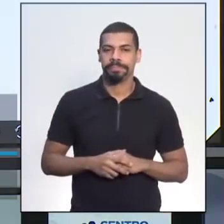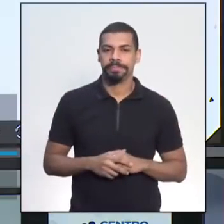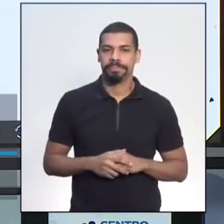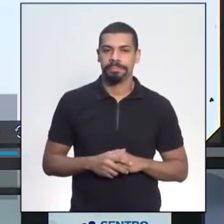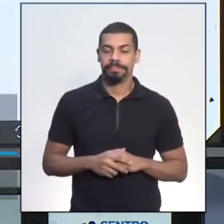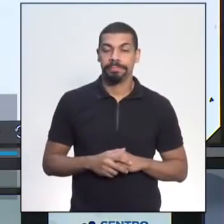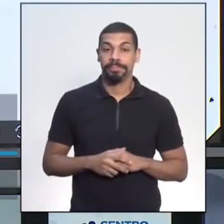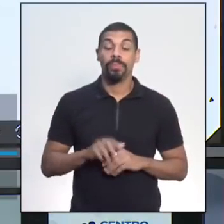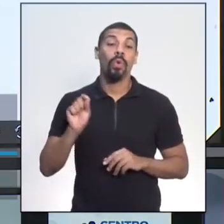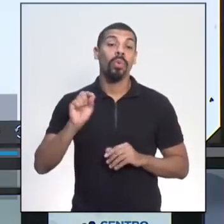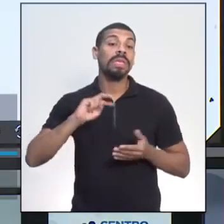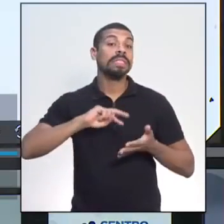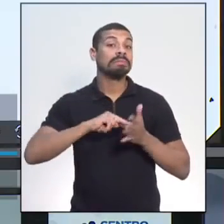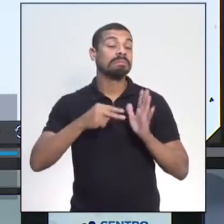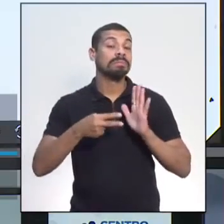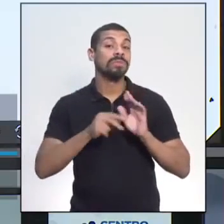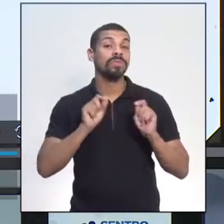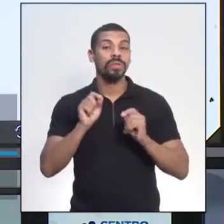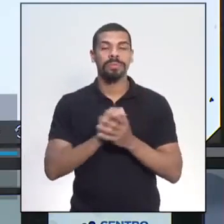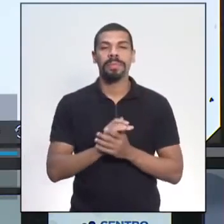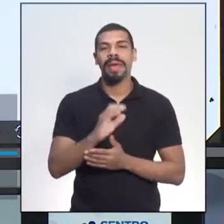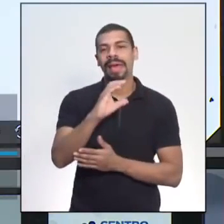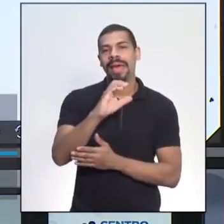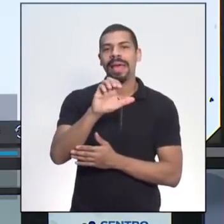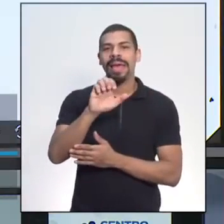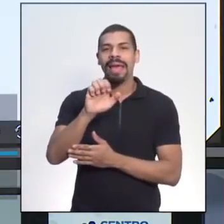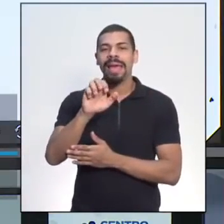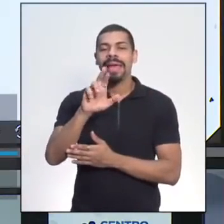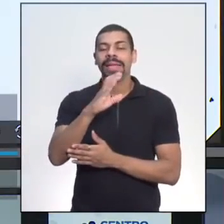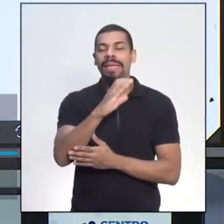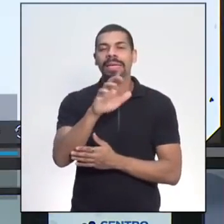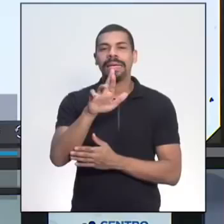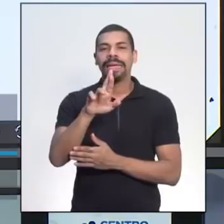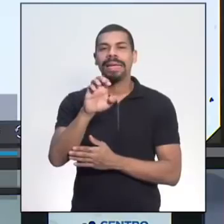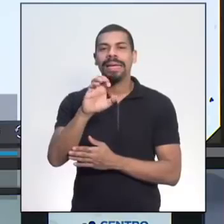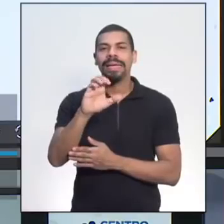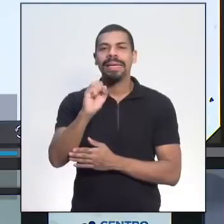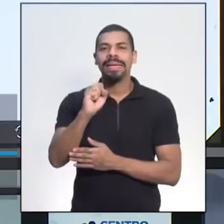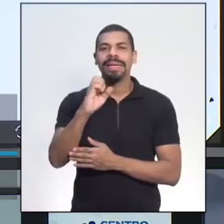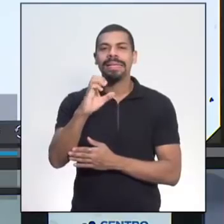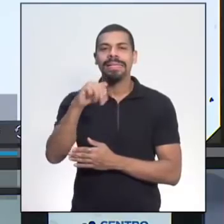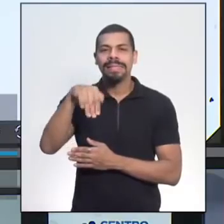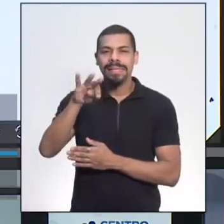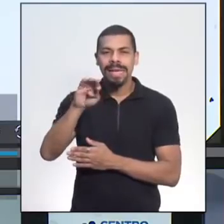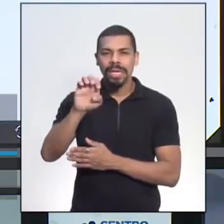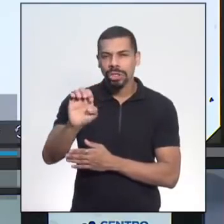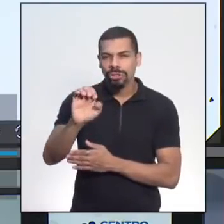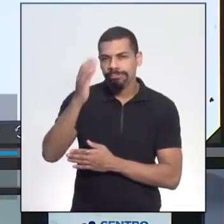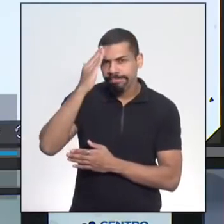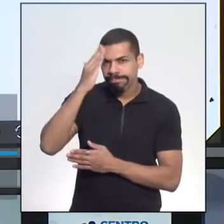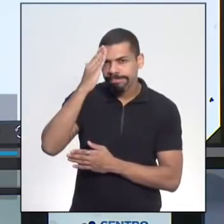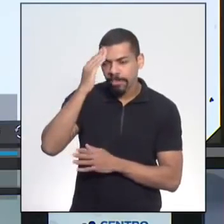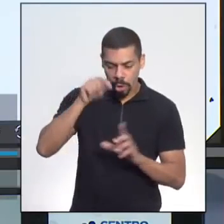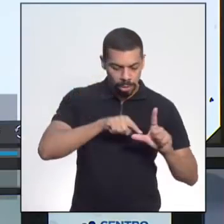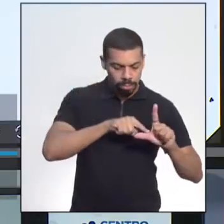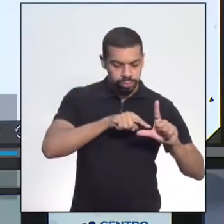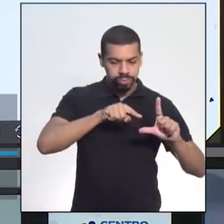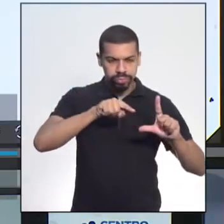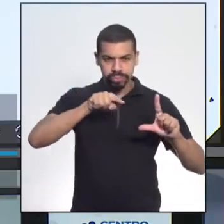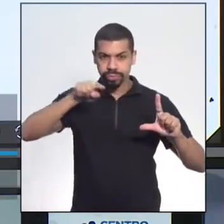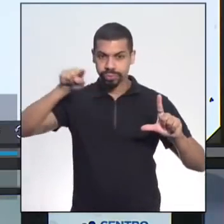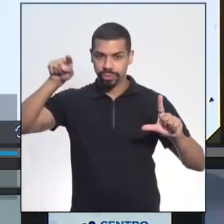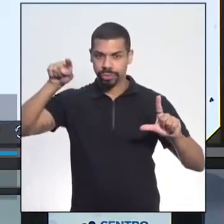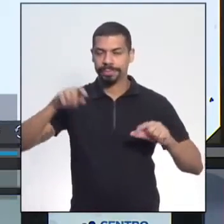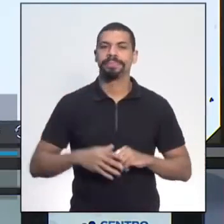subindo, significa que a função é crescente. Tá bom? Mas como eu posso perceber isso também, professora? Você pode vir aqui e